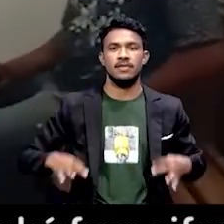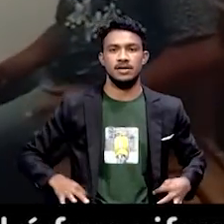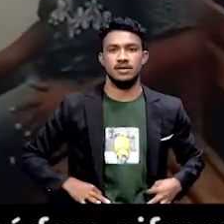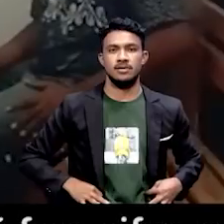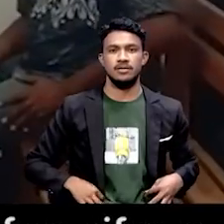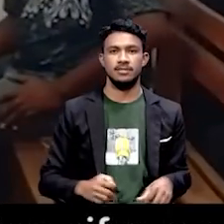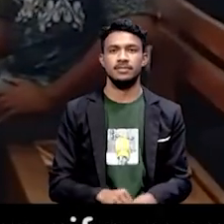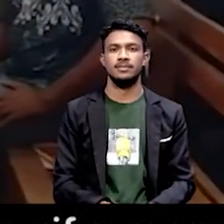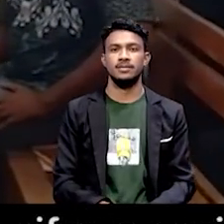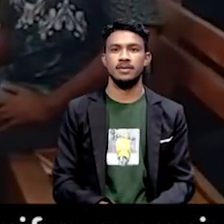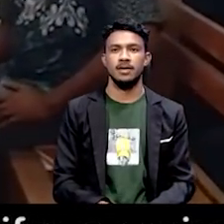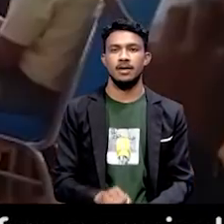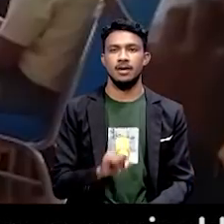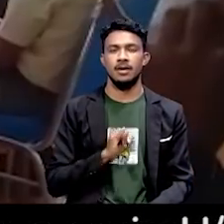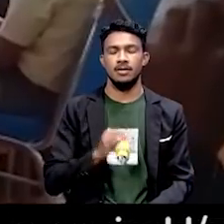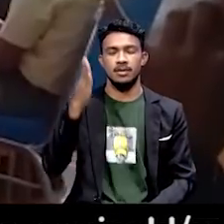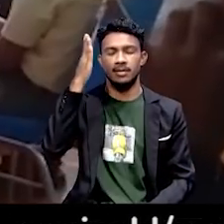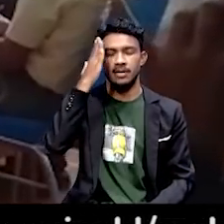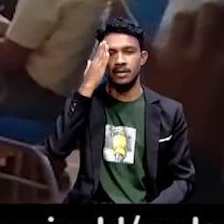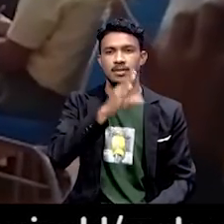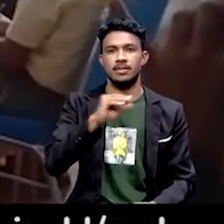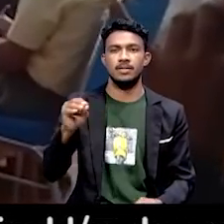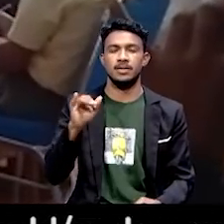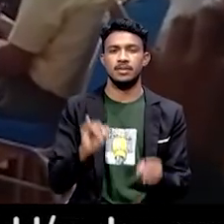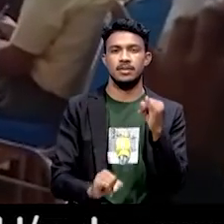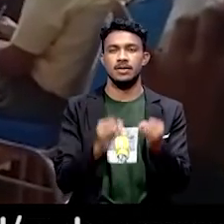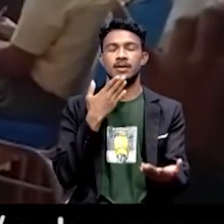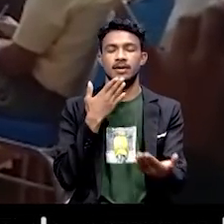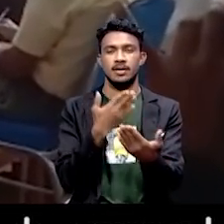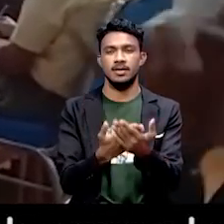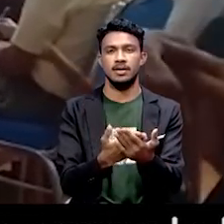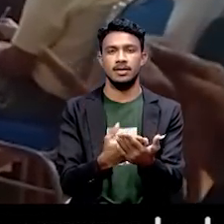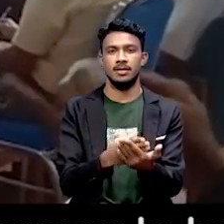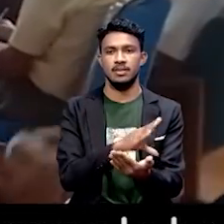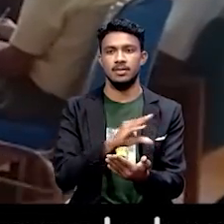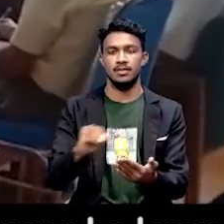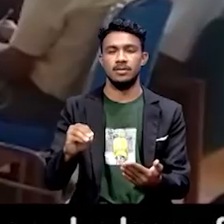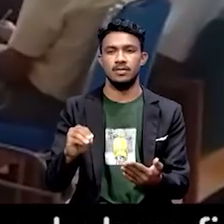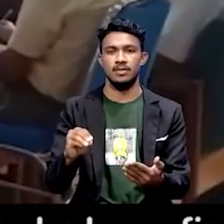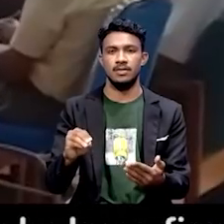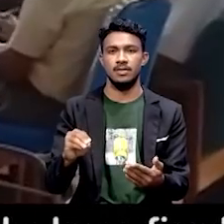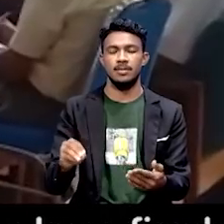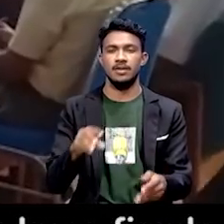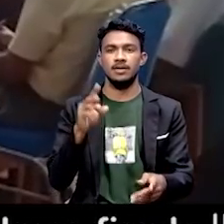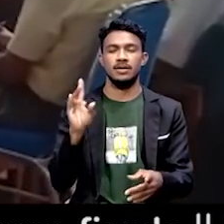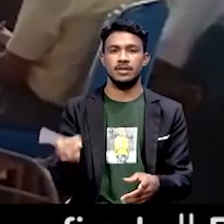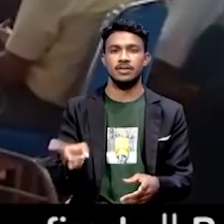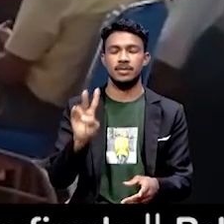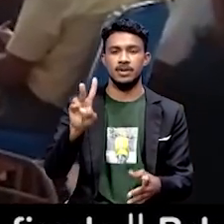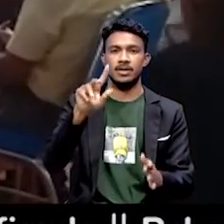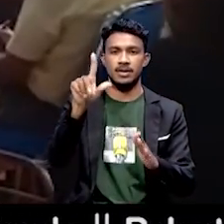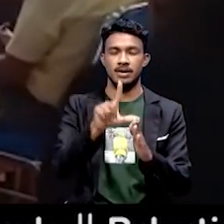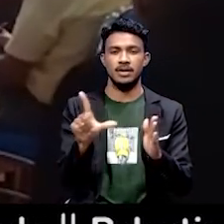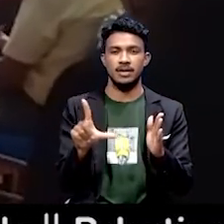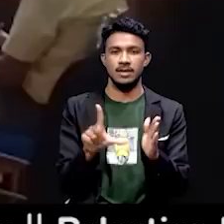tambem o arguido a prática do crime de pornografia infantil nos termos do artigo 176 do Código Penal.